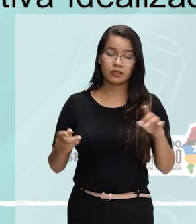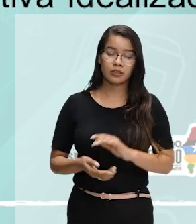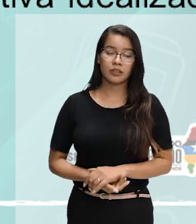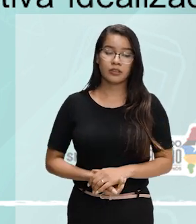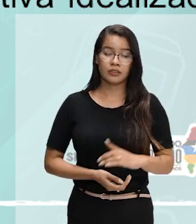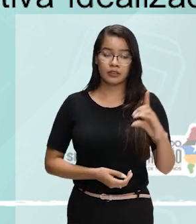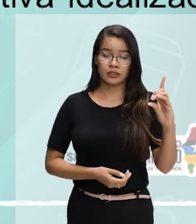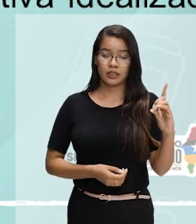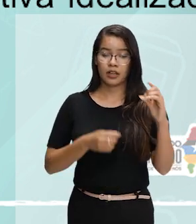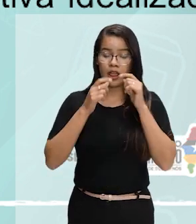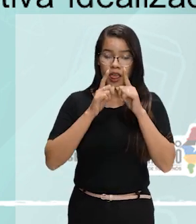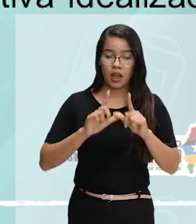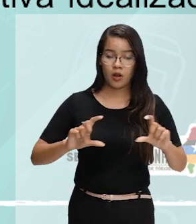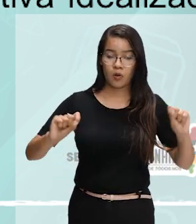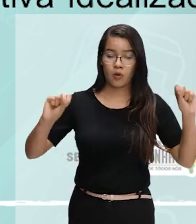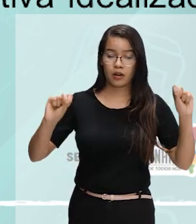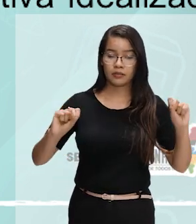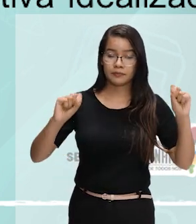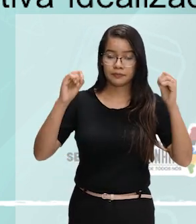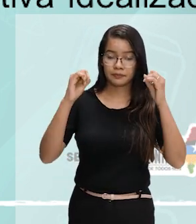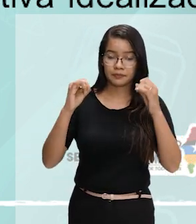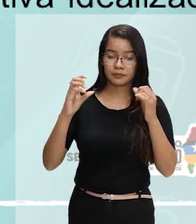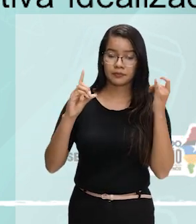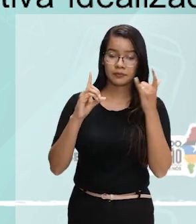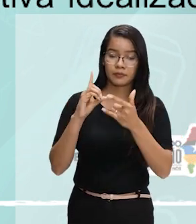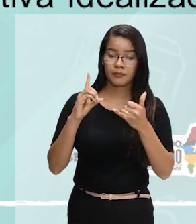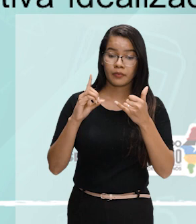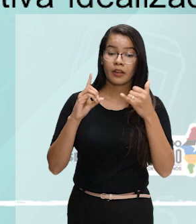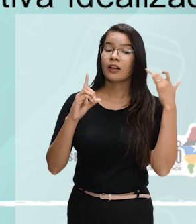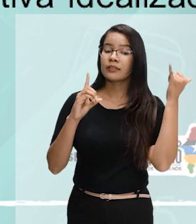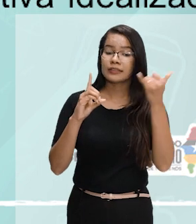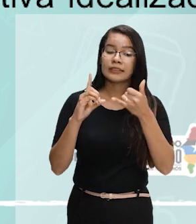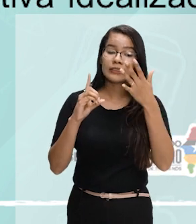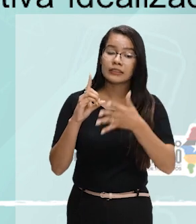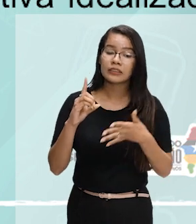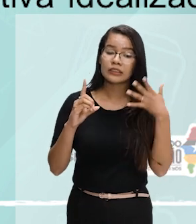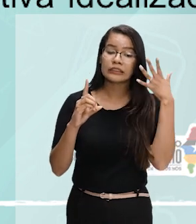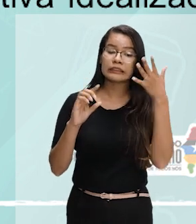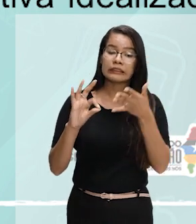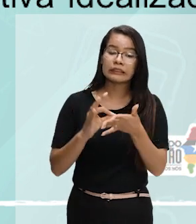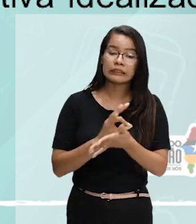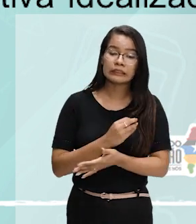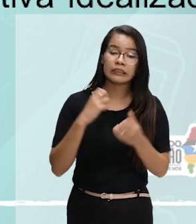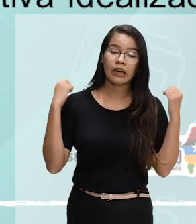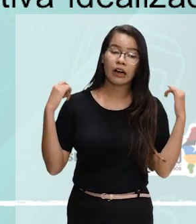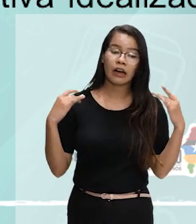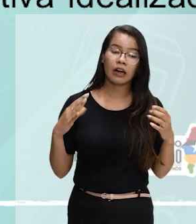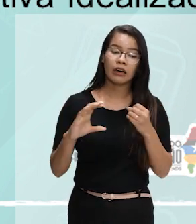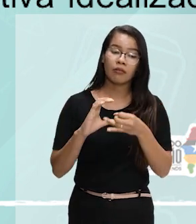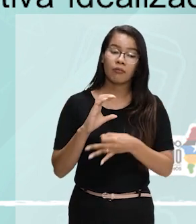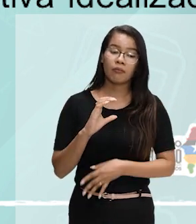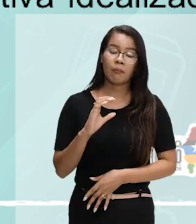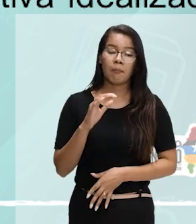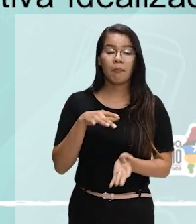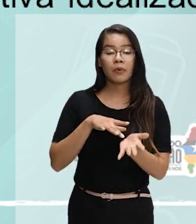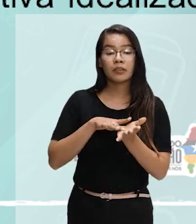caracteriza a sensualidade e a espiritualidade da mulher? Ou a personagem feminina foi caracterizada sob